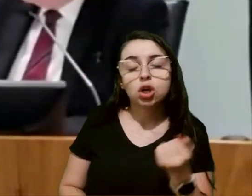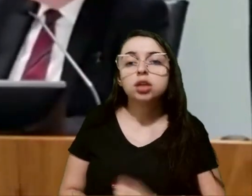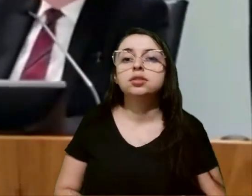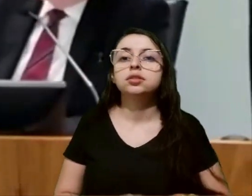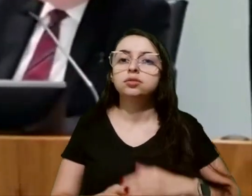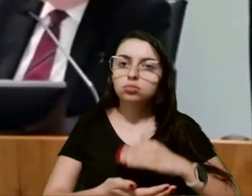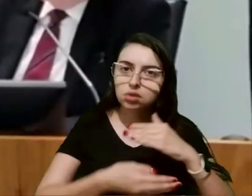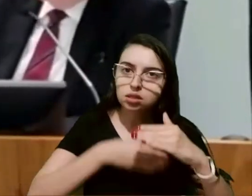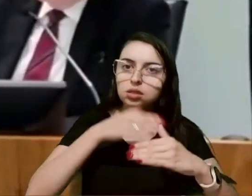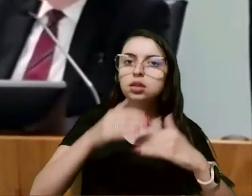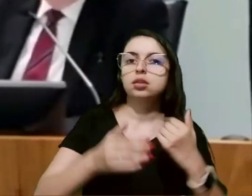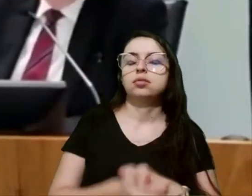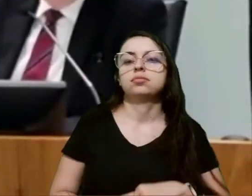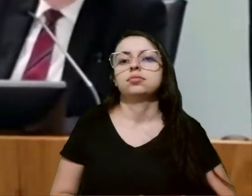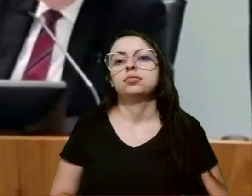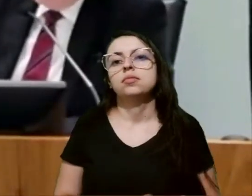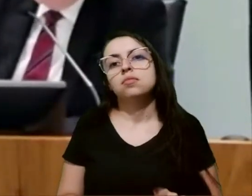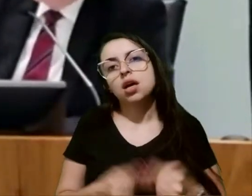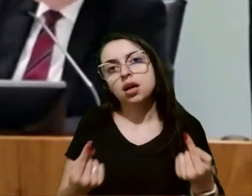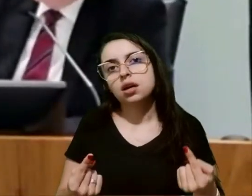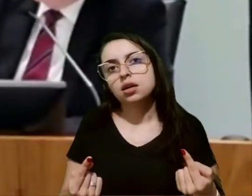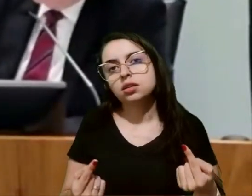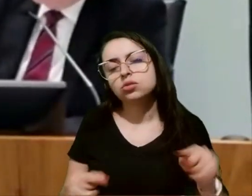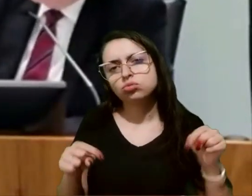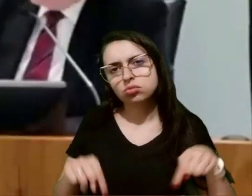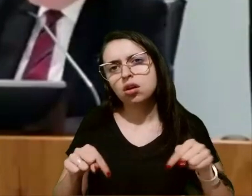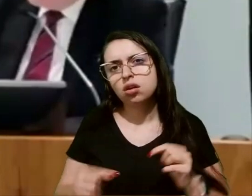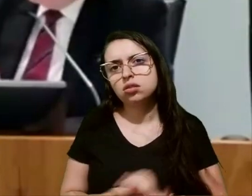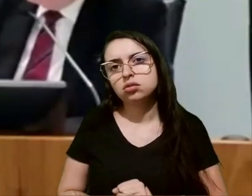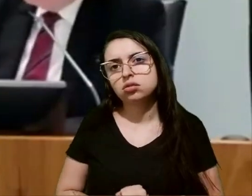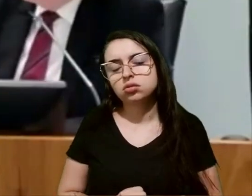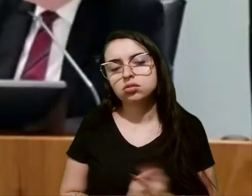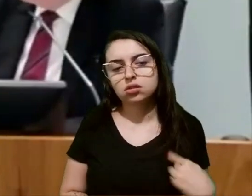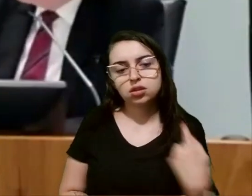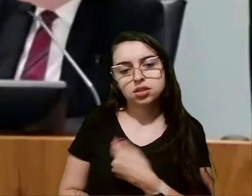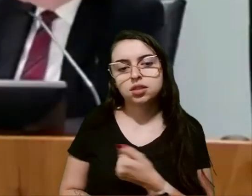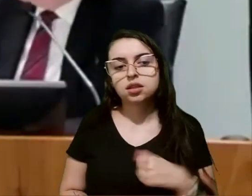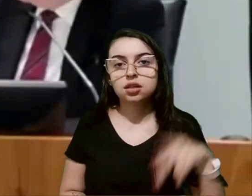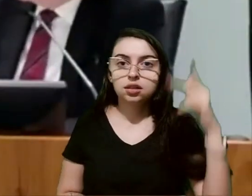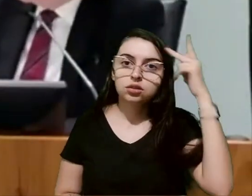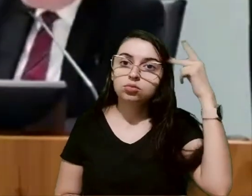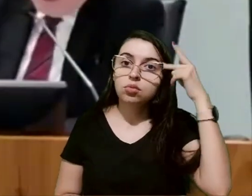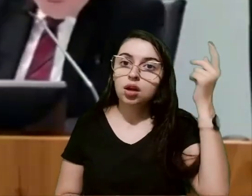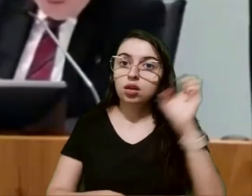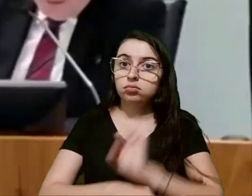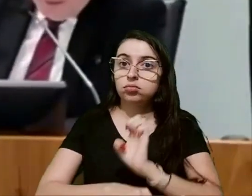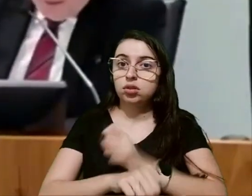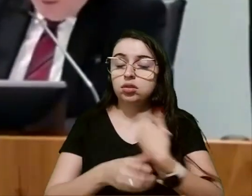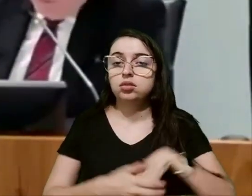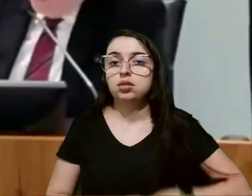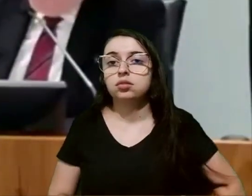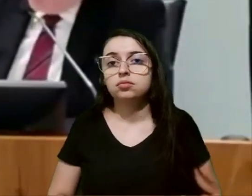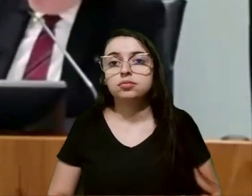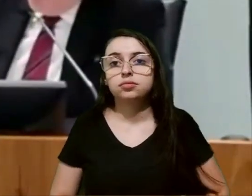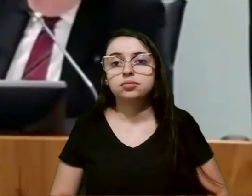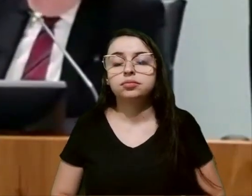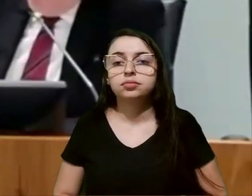fazendo isso, sem dúvida nenhuma, o senhor mencionou, mas, assim, especificamente aqui da nossa região,